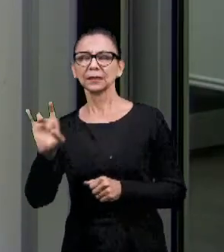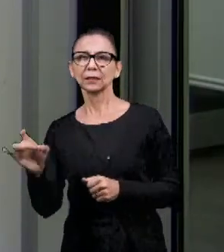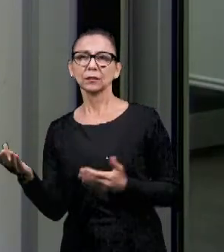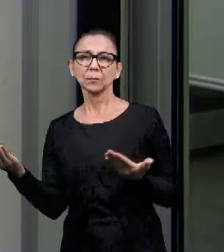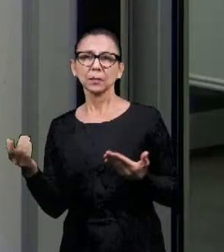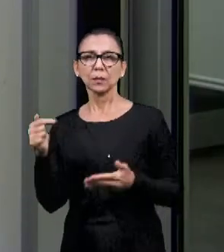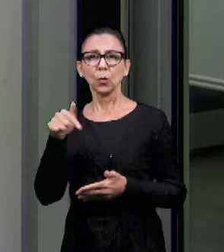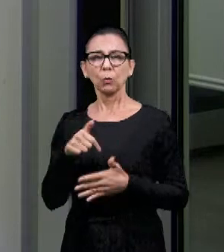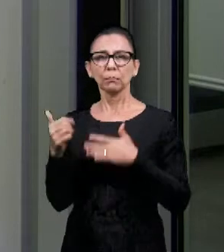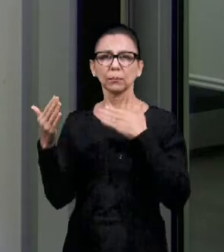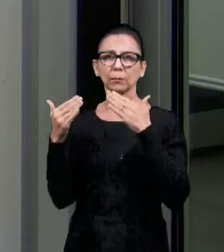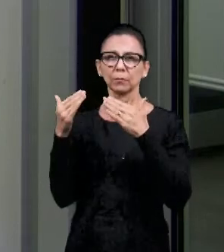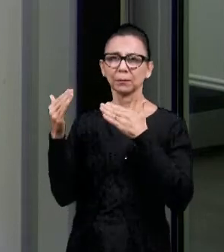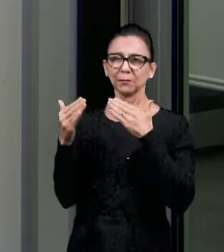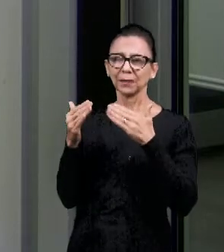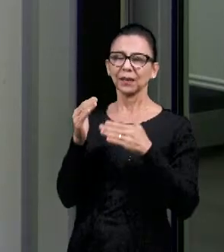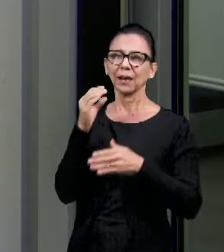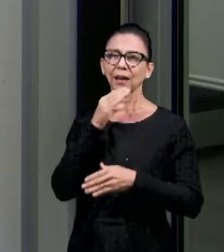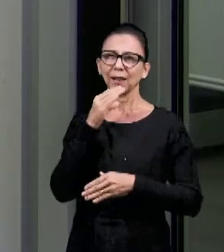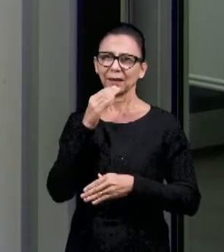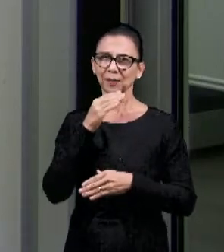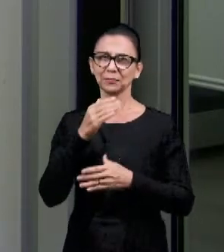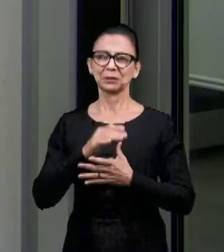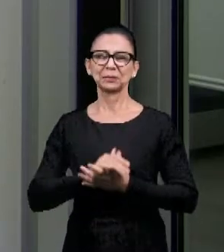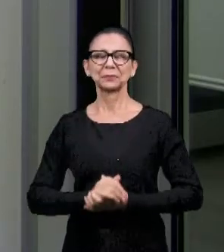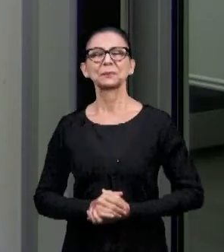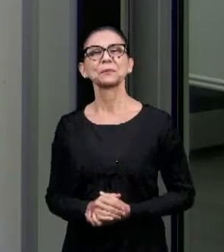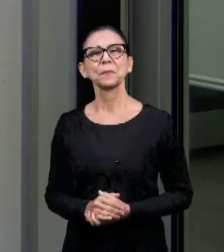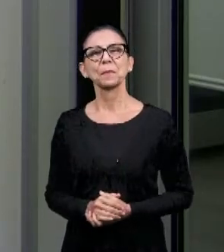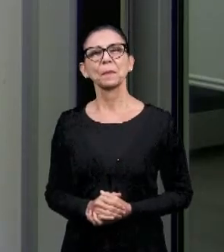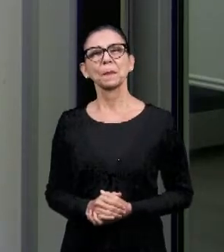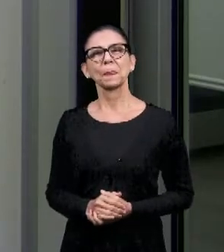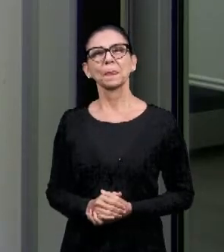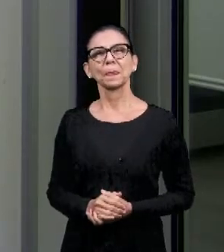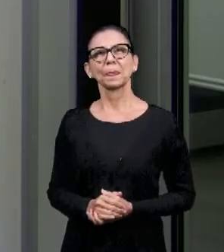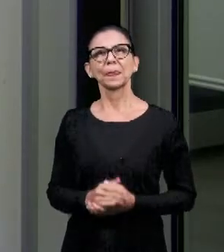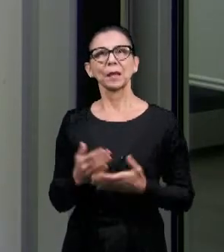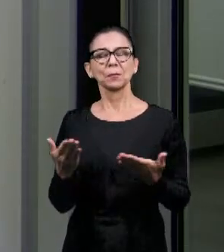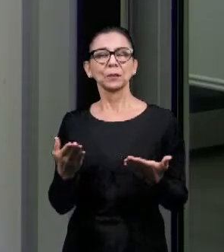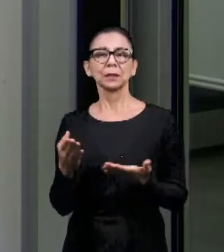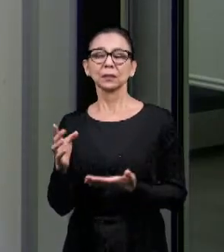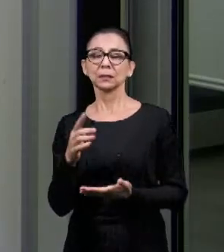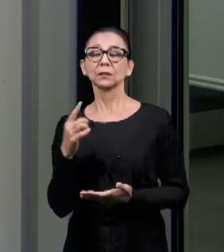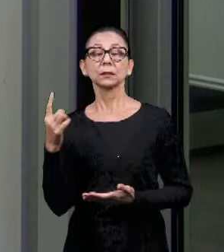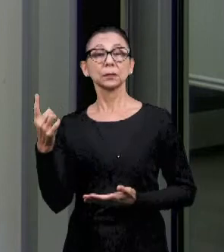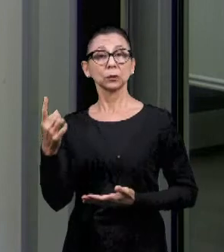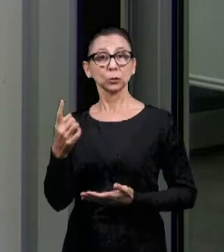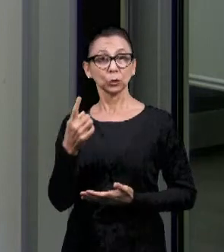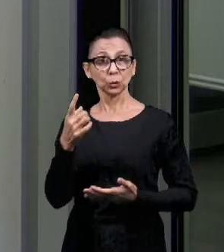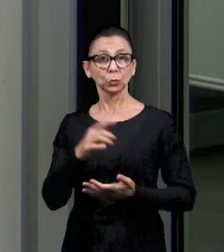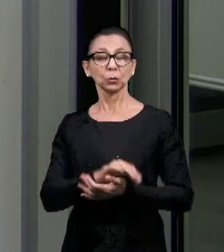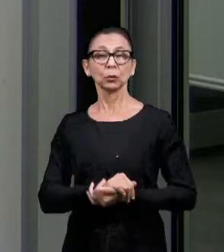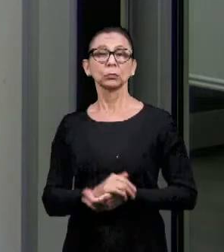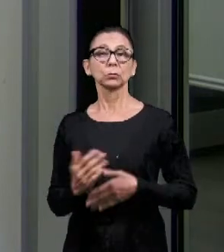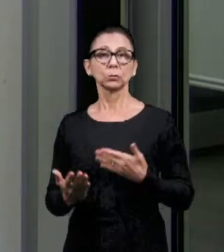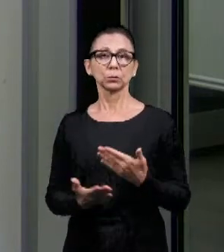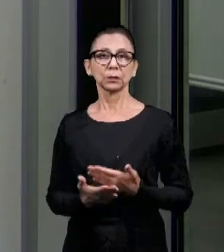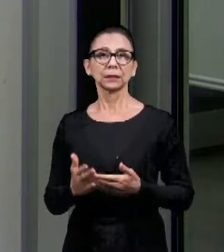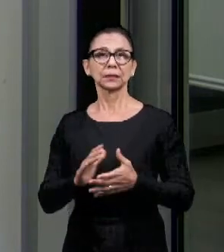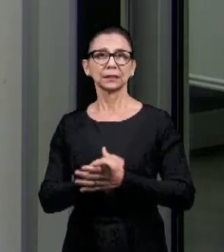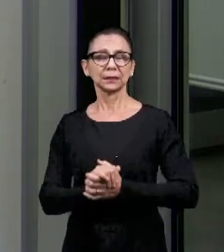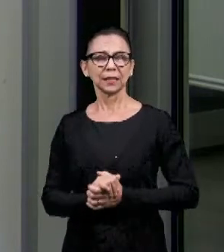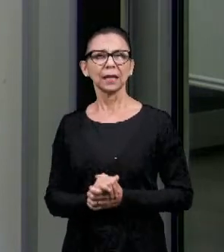pouquinho para que possamos deixar os irmãos inteirados um pouco, né,